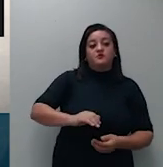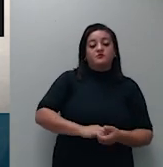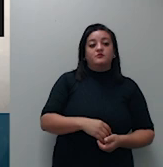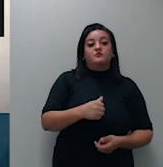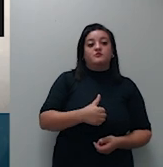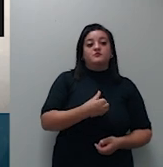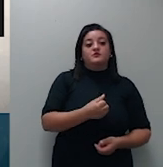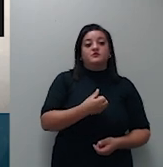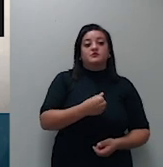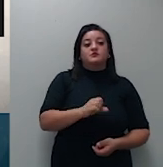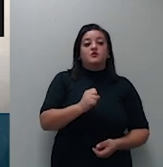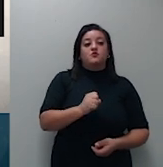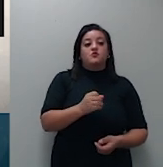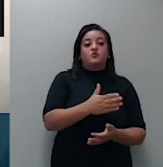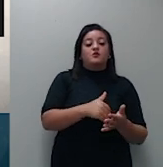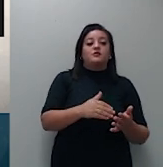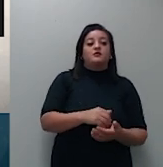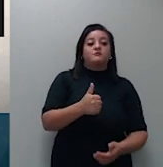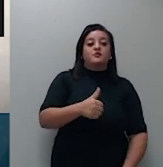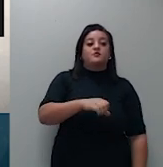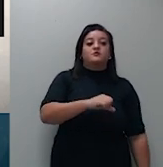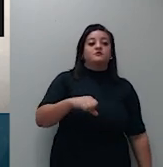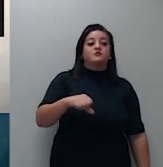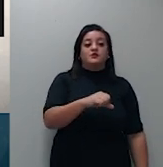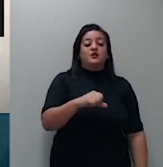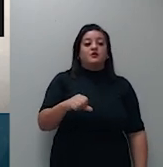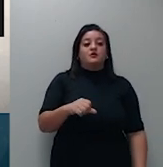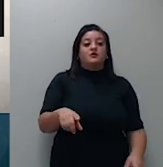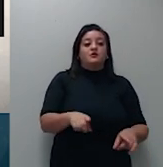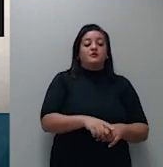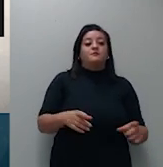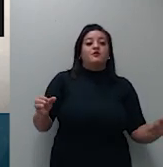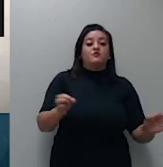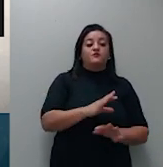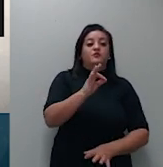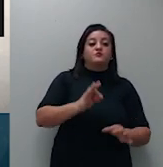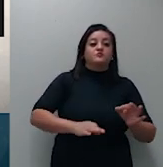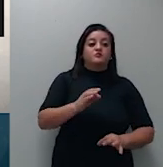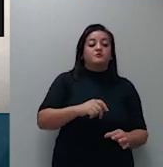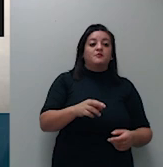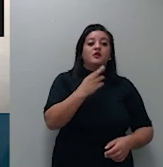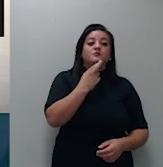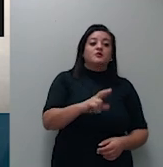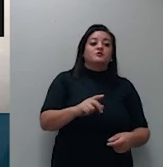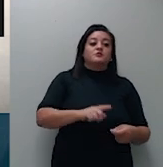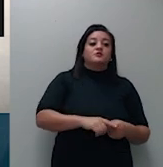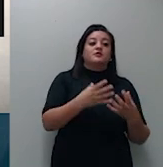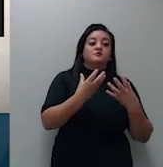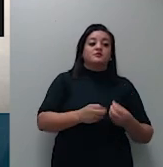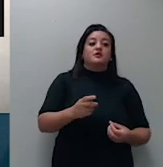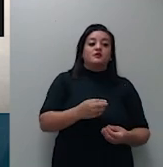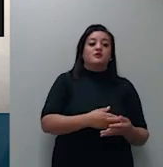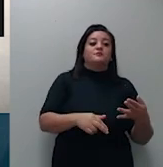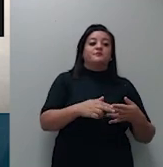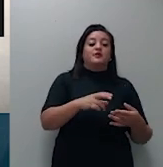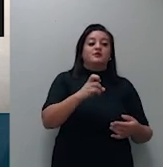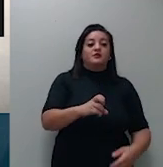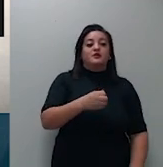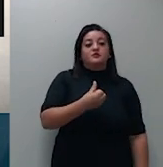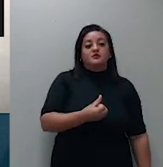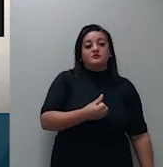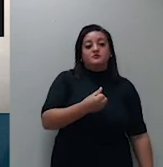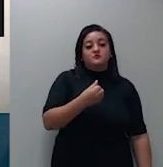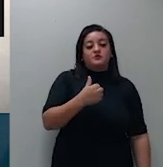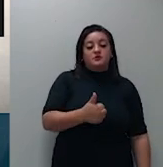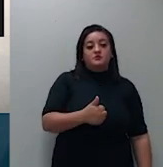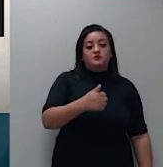fevereiro de 138 a 1999 e ela transitou em julgado em decorrência do não provimento do aresp